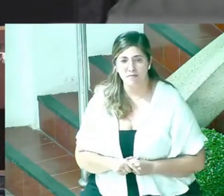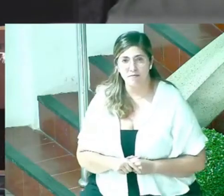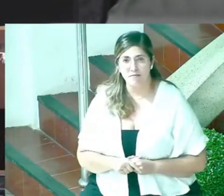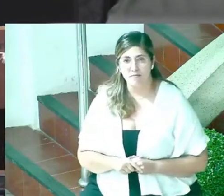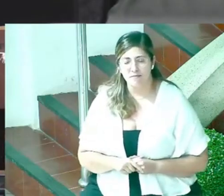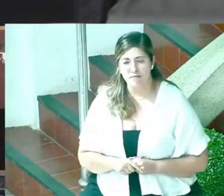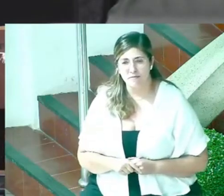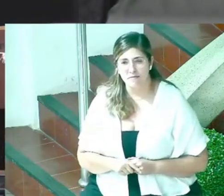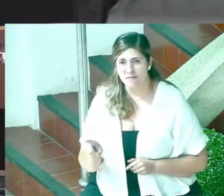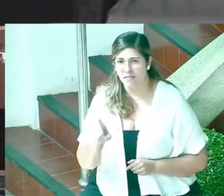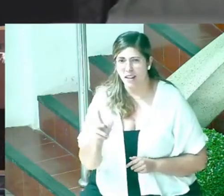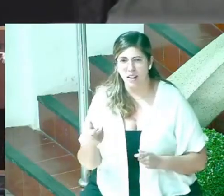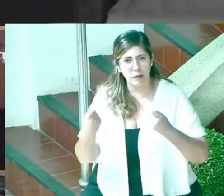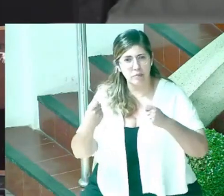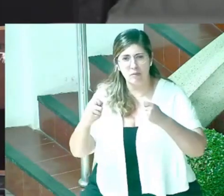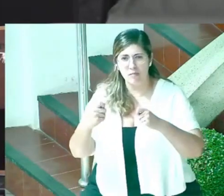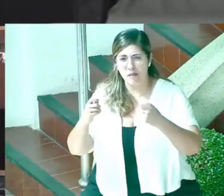assumimos o prejuízo.